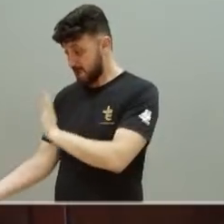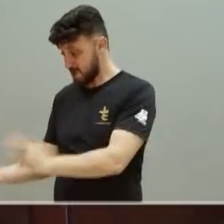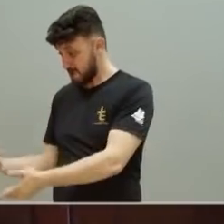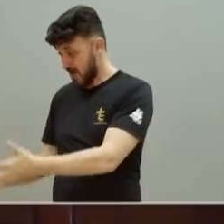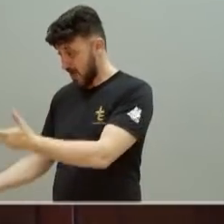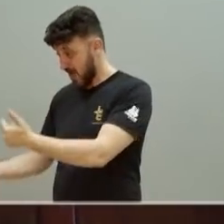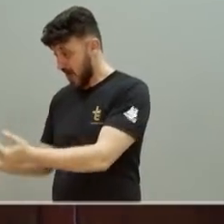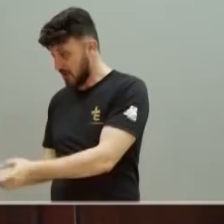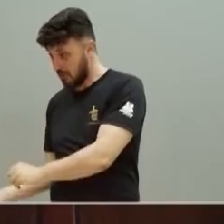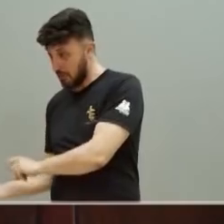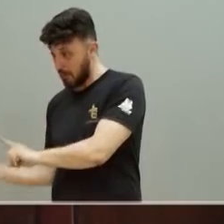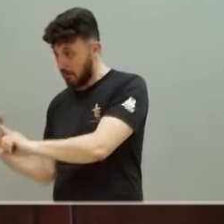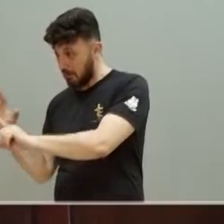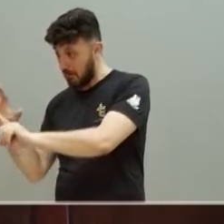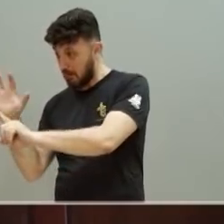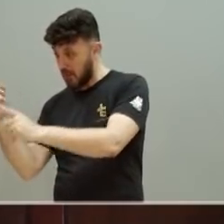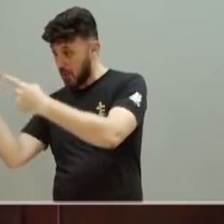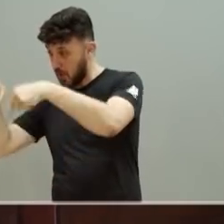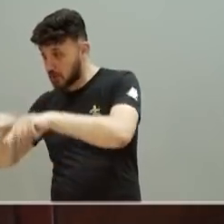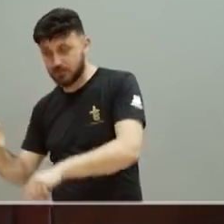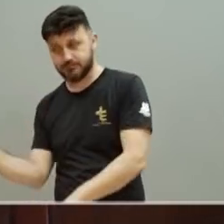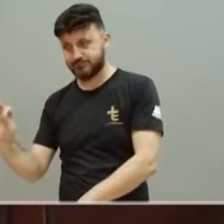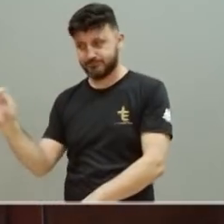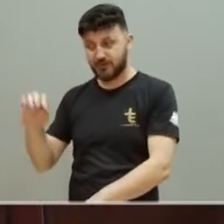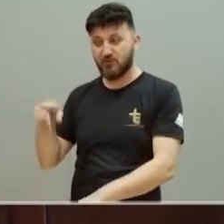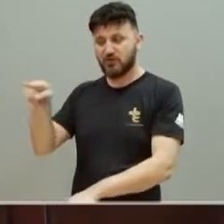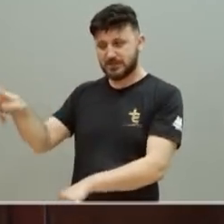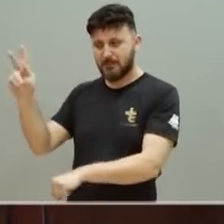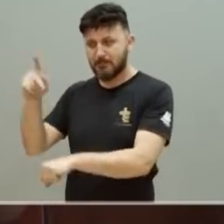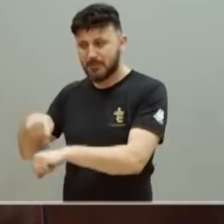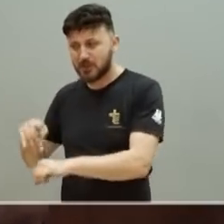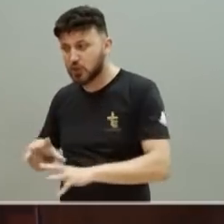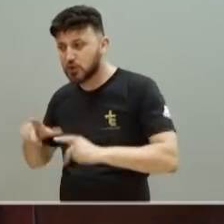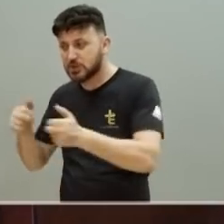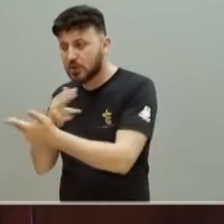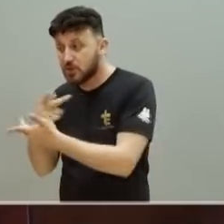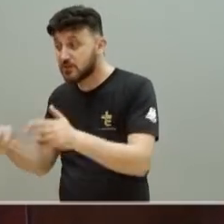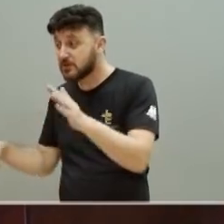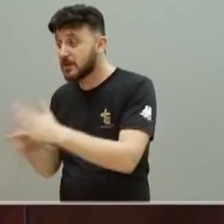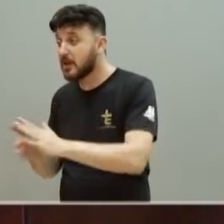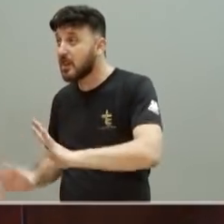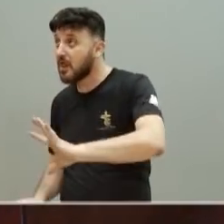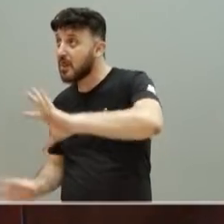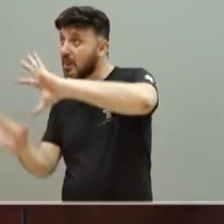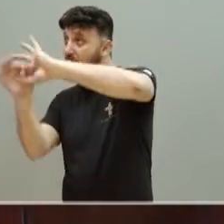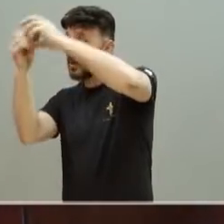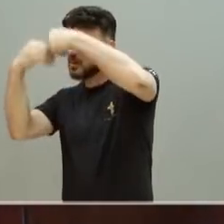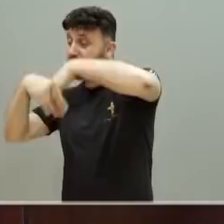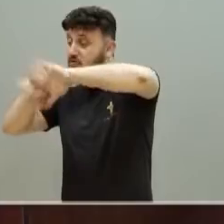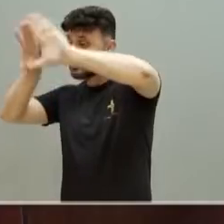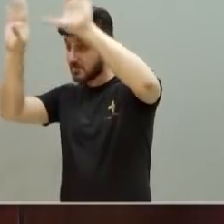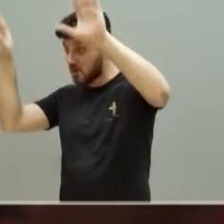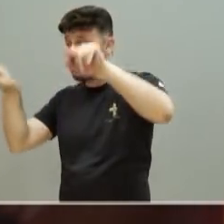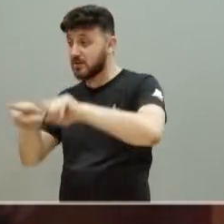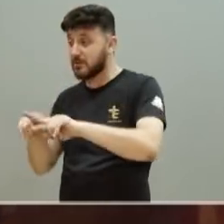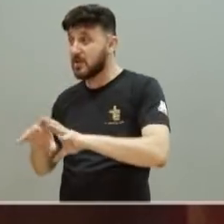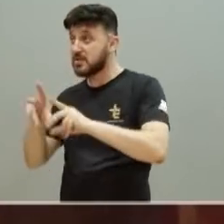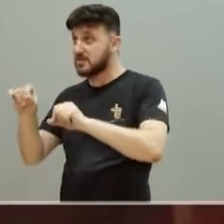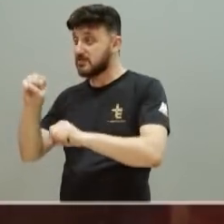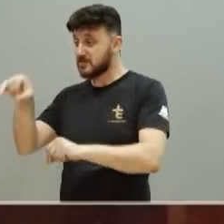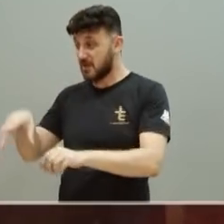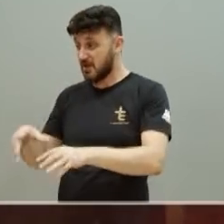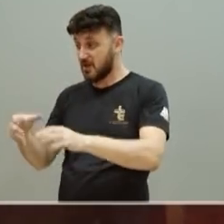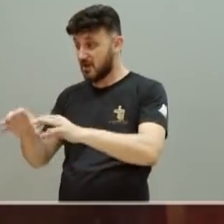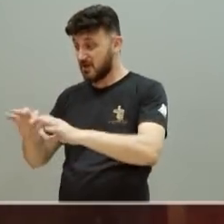infernos não prevalecerá contra ela. Pedro, tudo que ligares aqui será ligado no céu, o que desligares